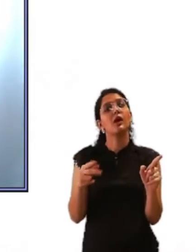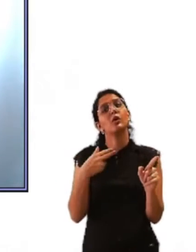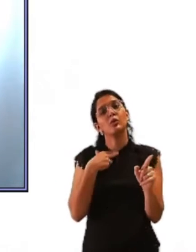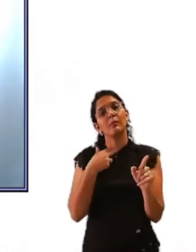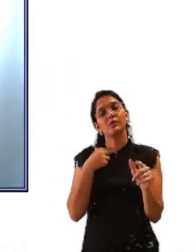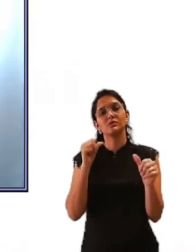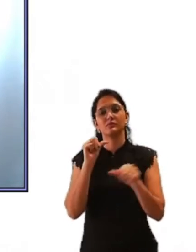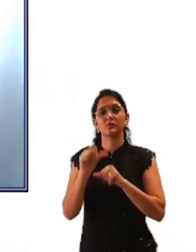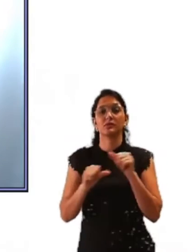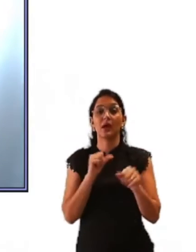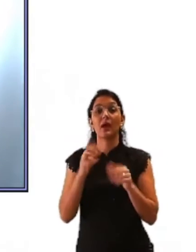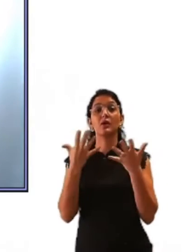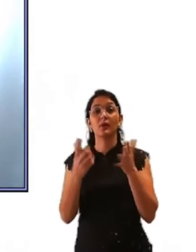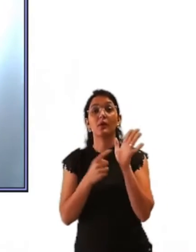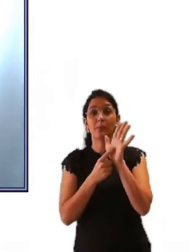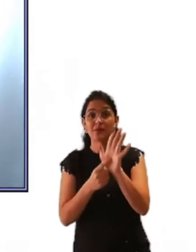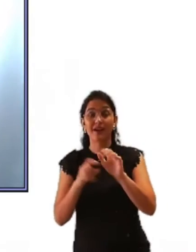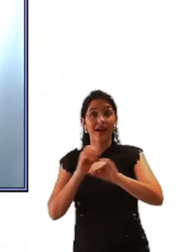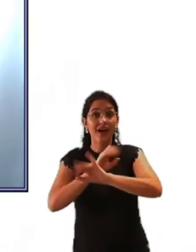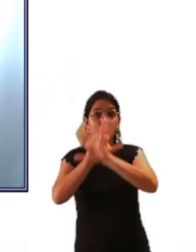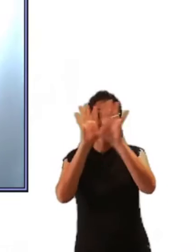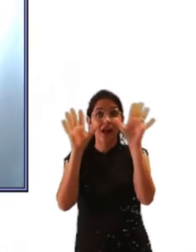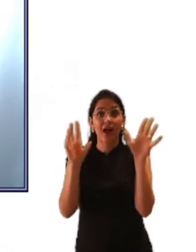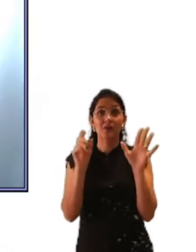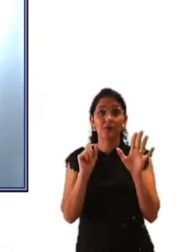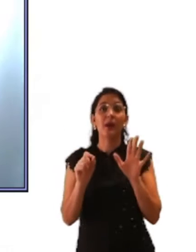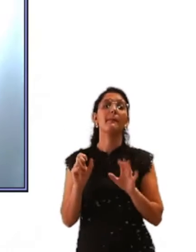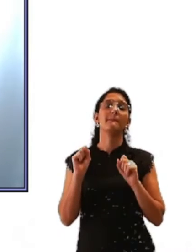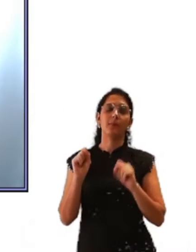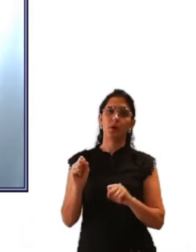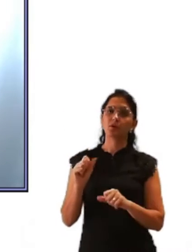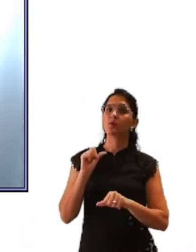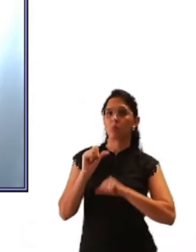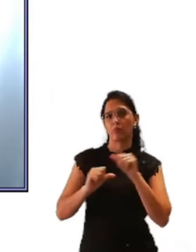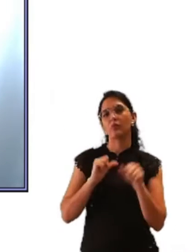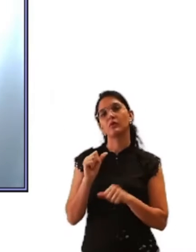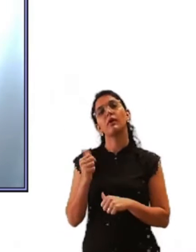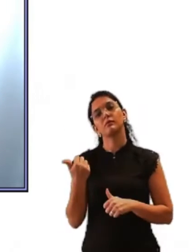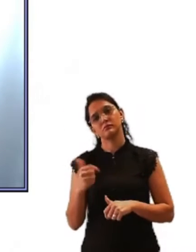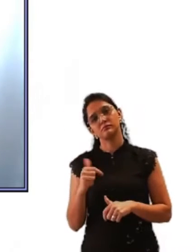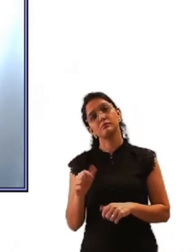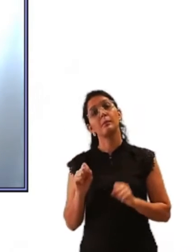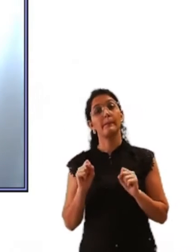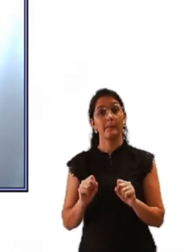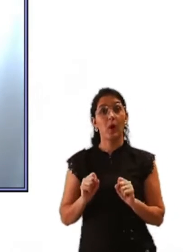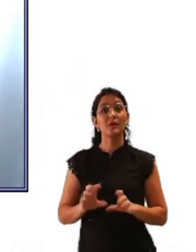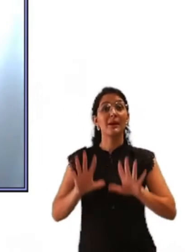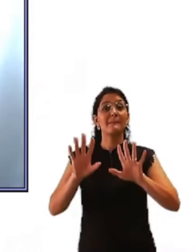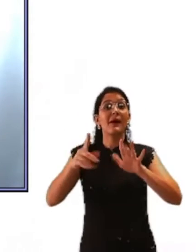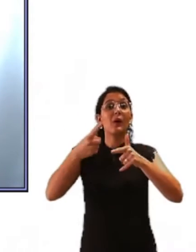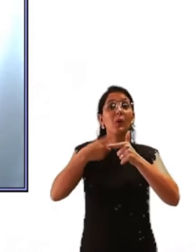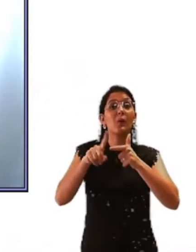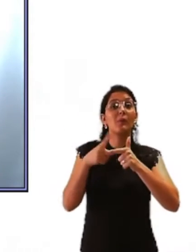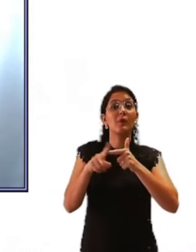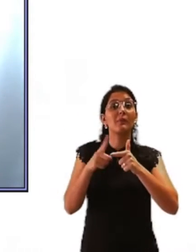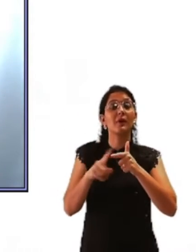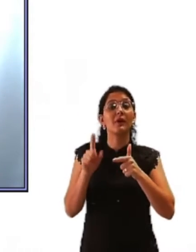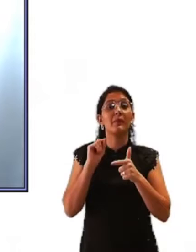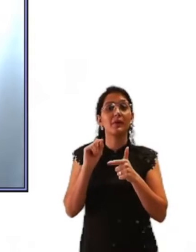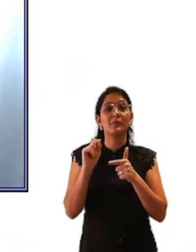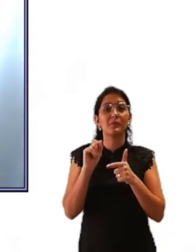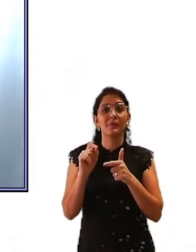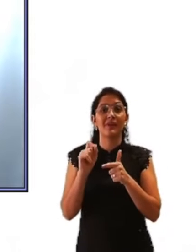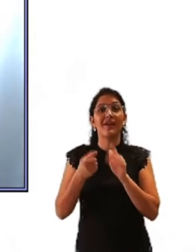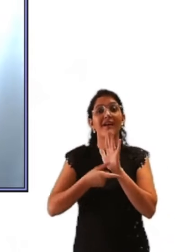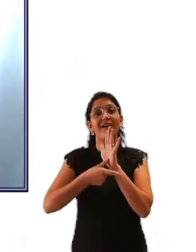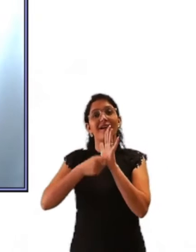quero deixar claro é o seguinte: ele pode não modificar, né? O problema é a predisposição, é o